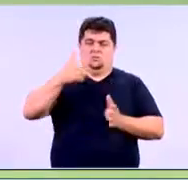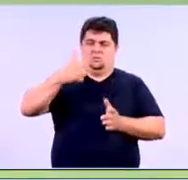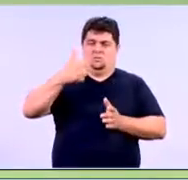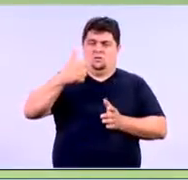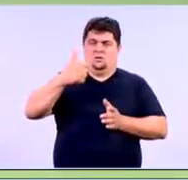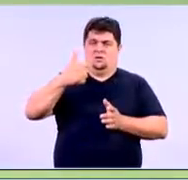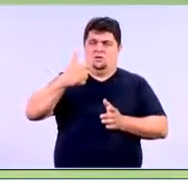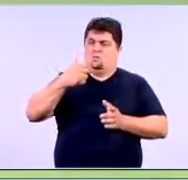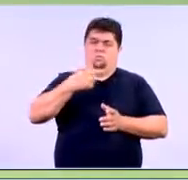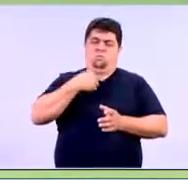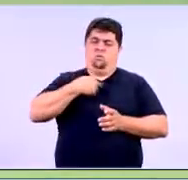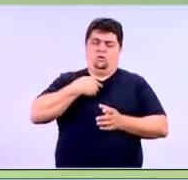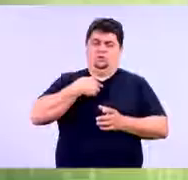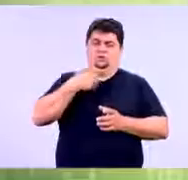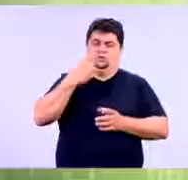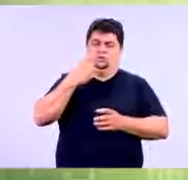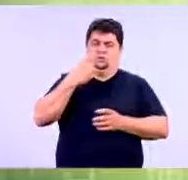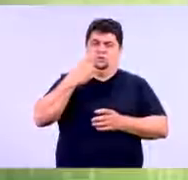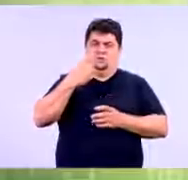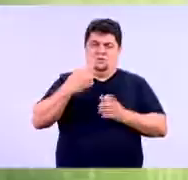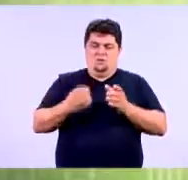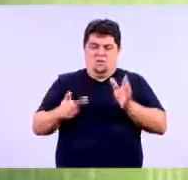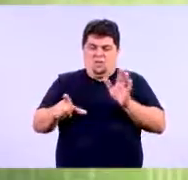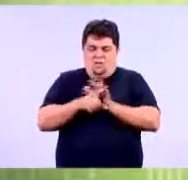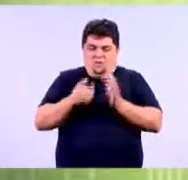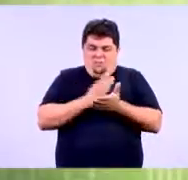no mesmo exercício financeiro que a lei for